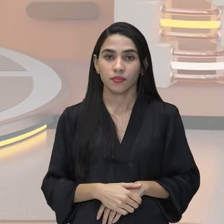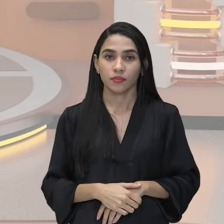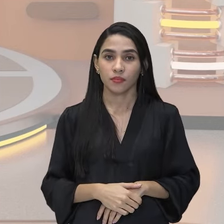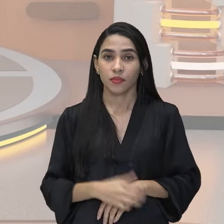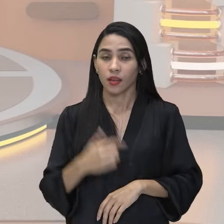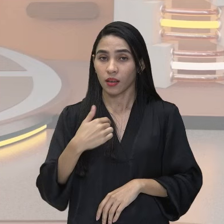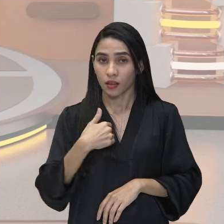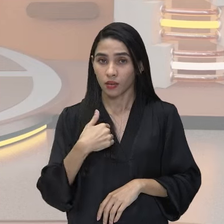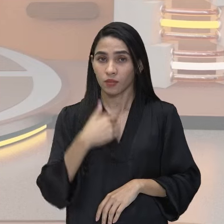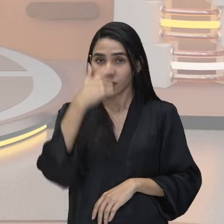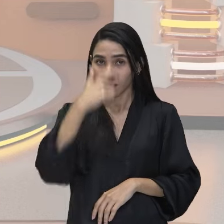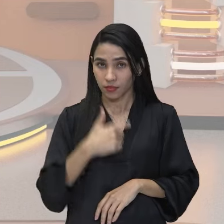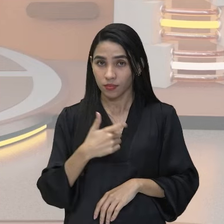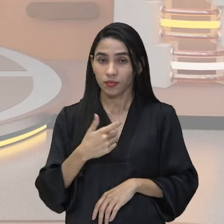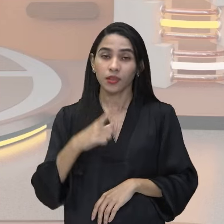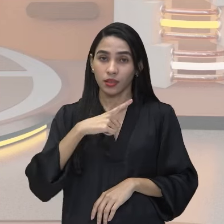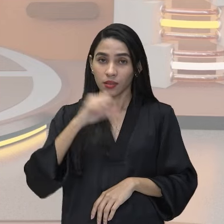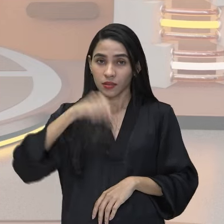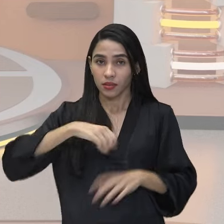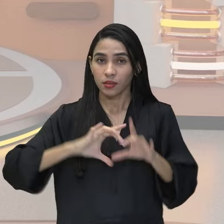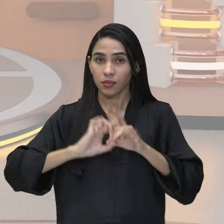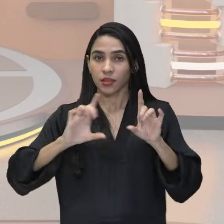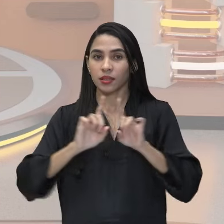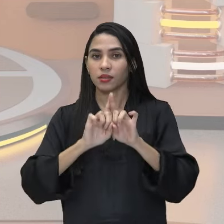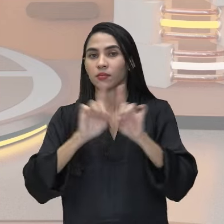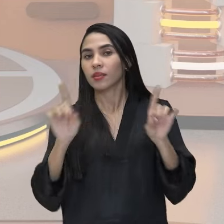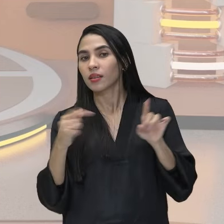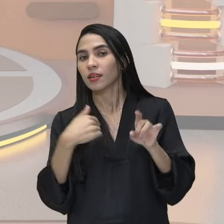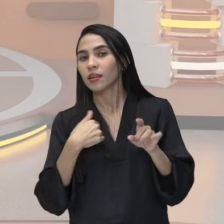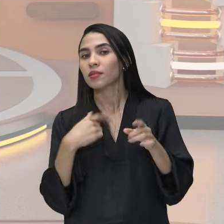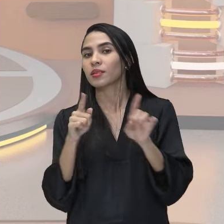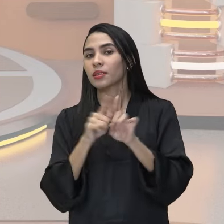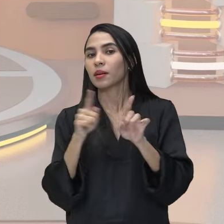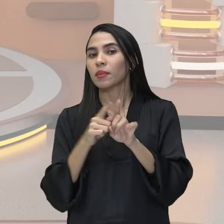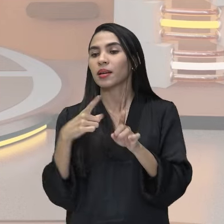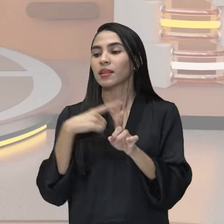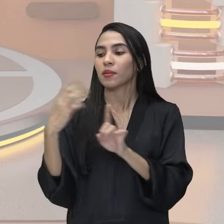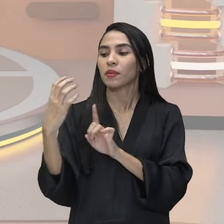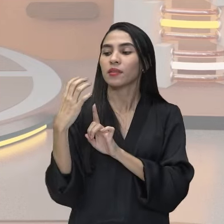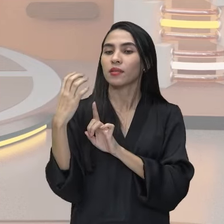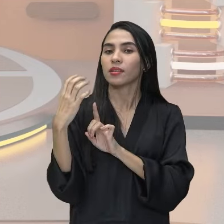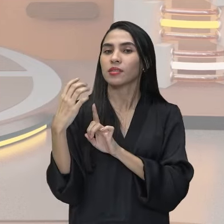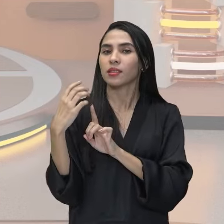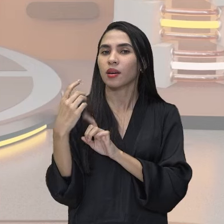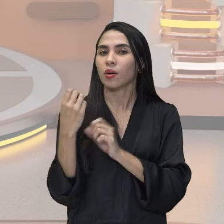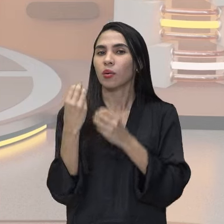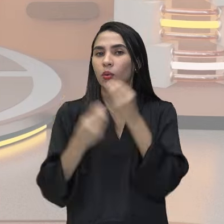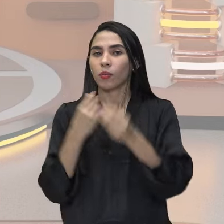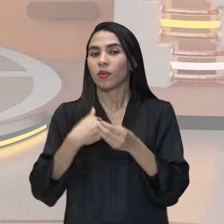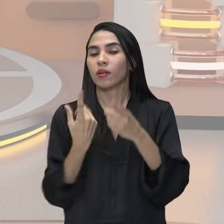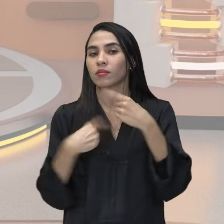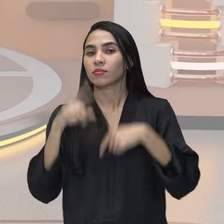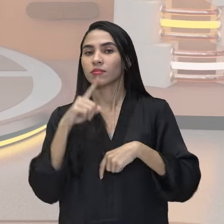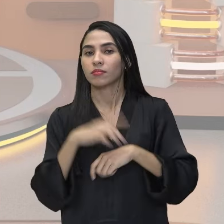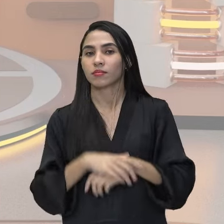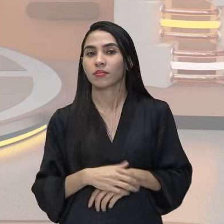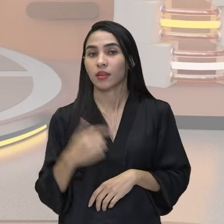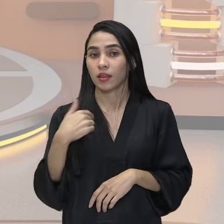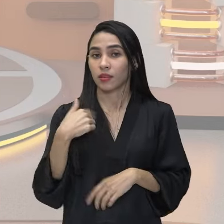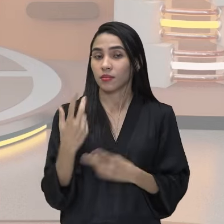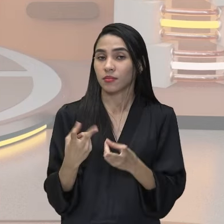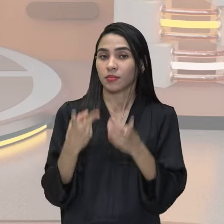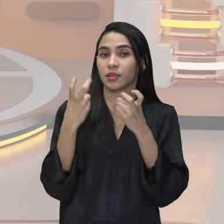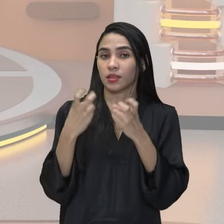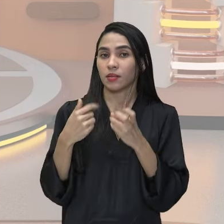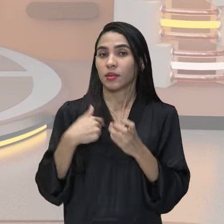a liberdade, né? Mas eu sou também determinado. Como é que eu supero esse determinismo? Quando eu percebo